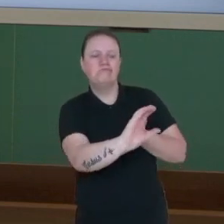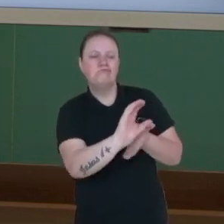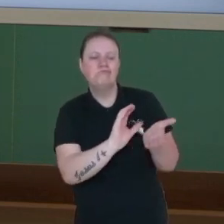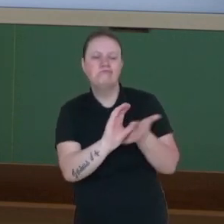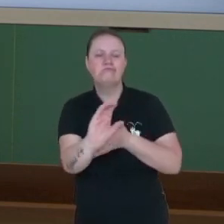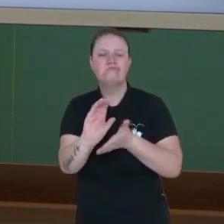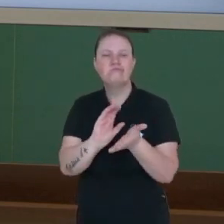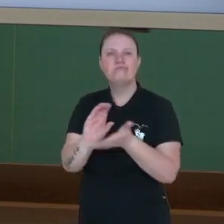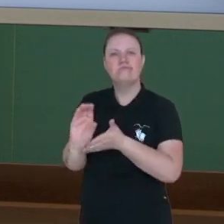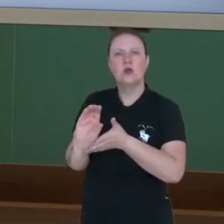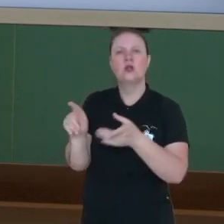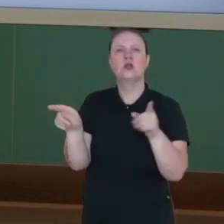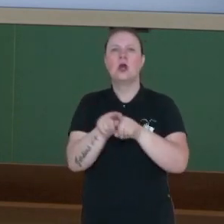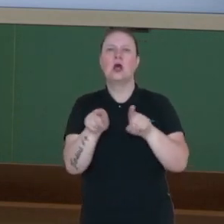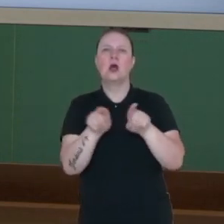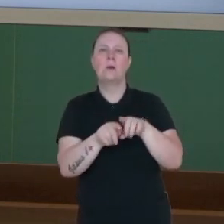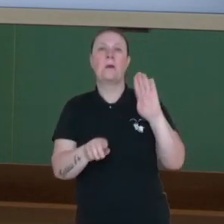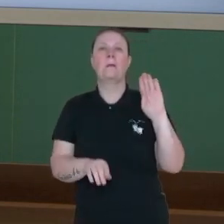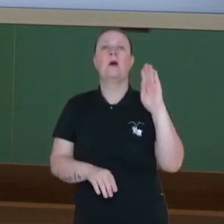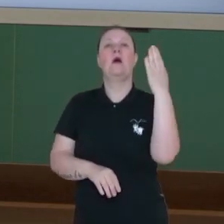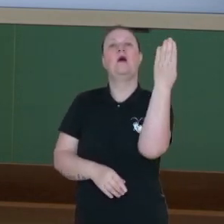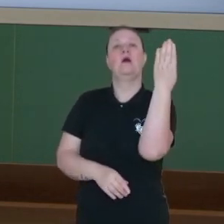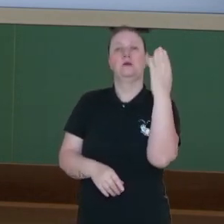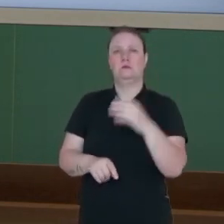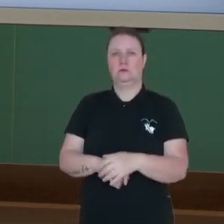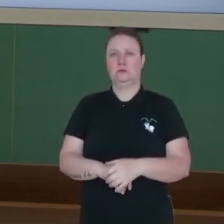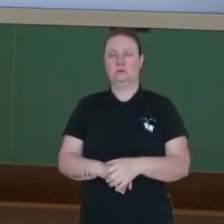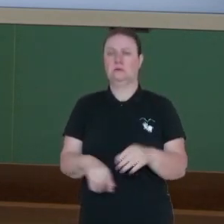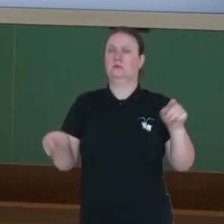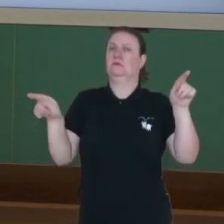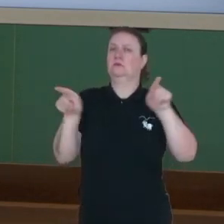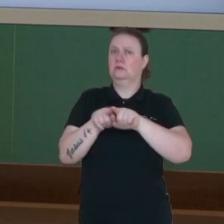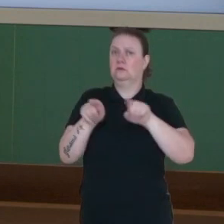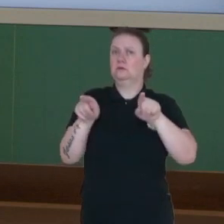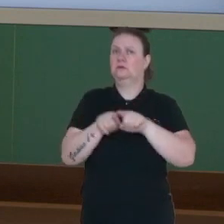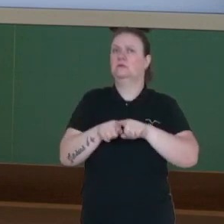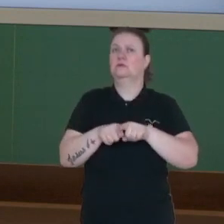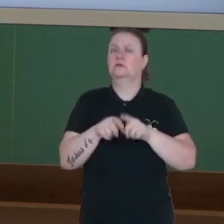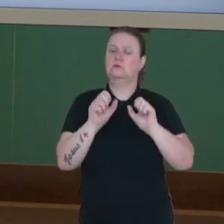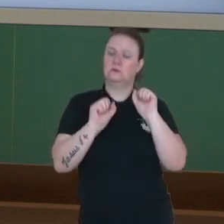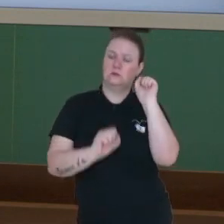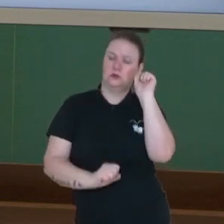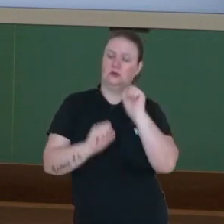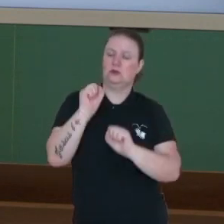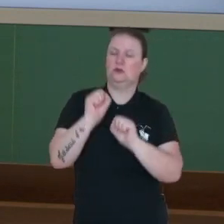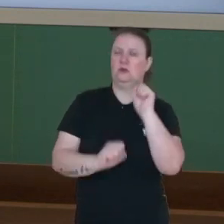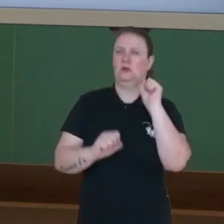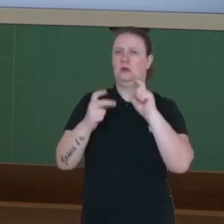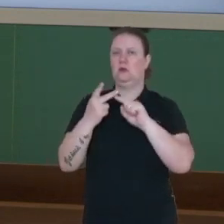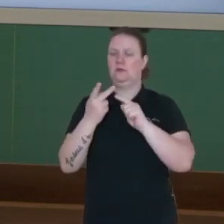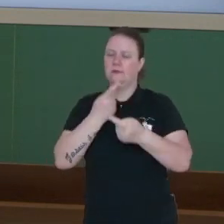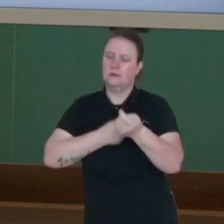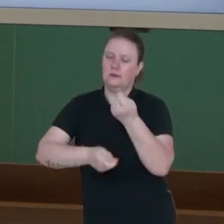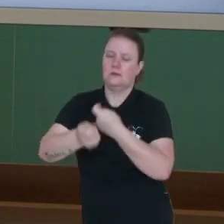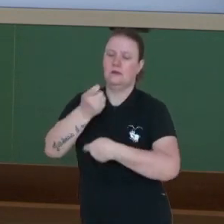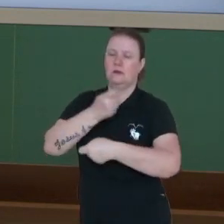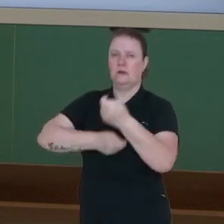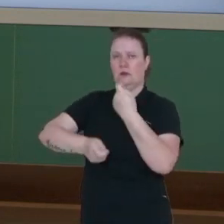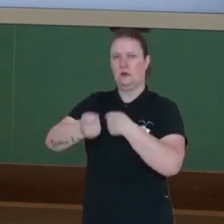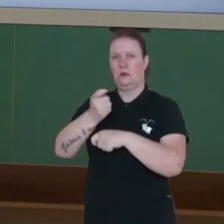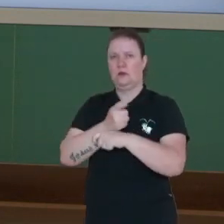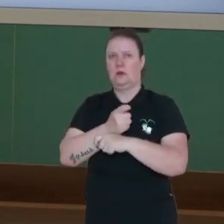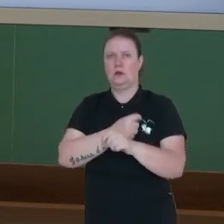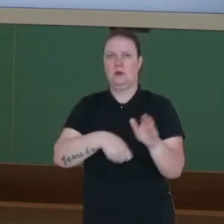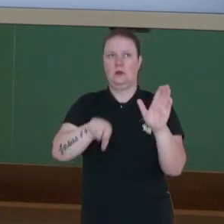setor madeireiro, né? Ele foi o grande protagonista da cena industrial e da cena comercial do Paraná no